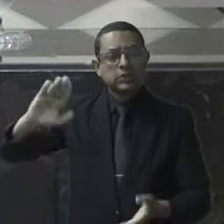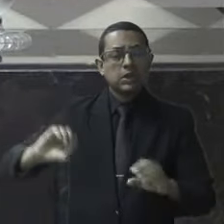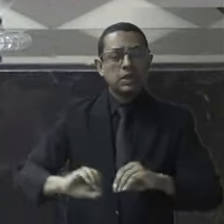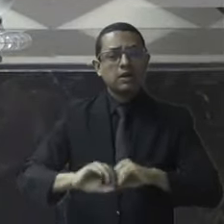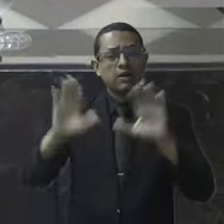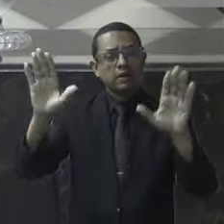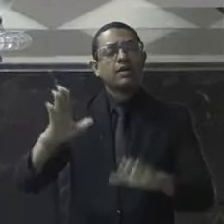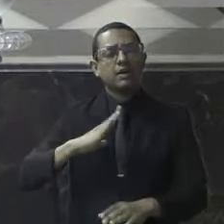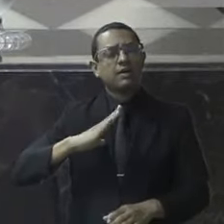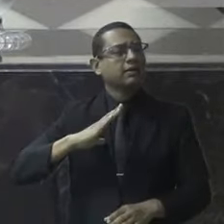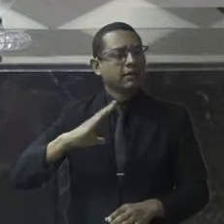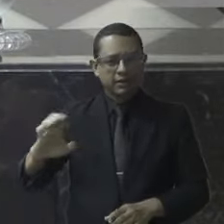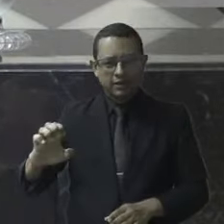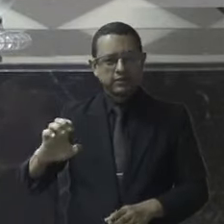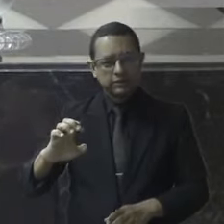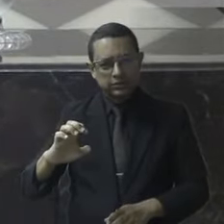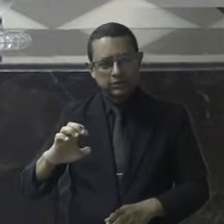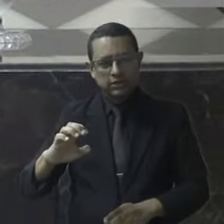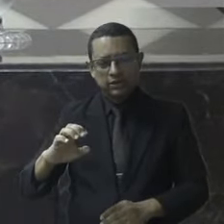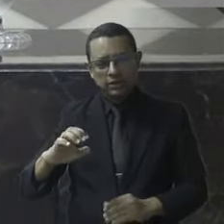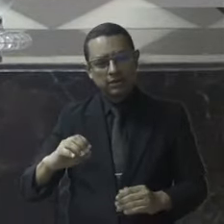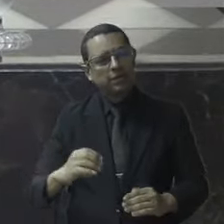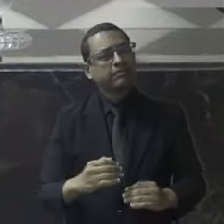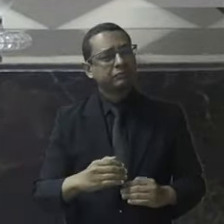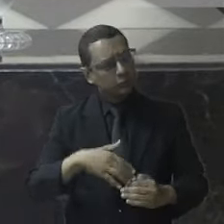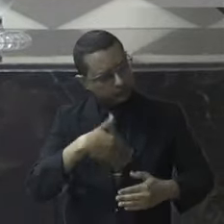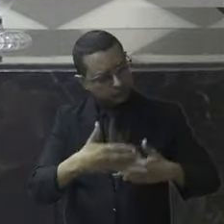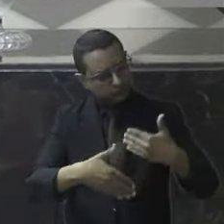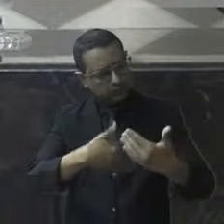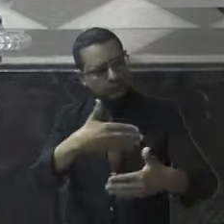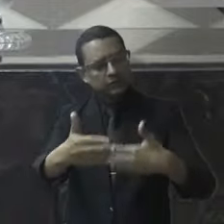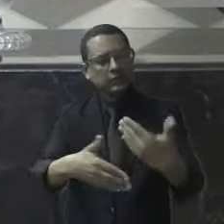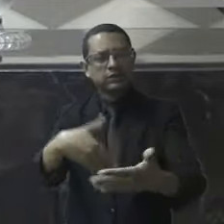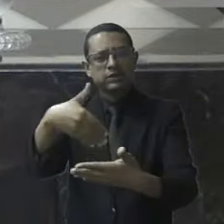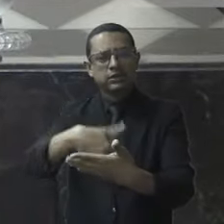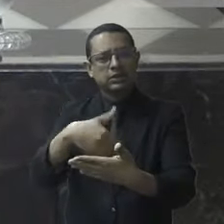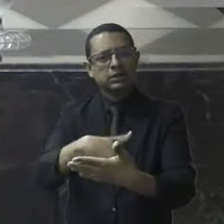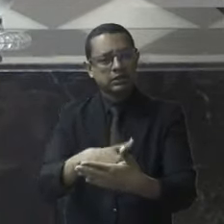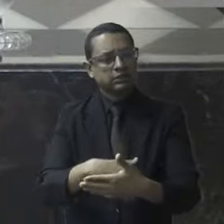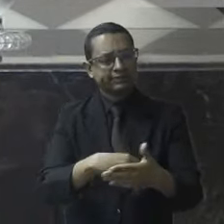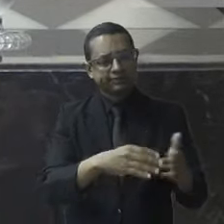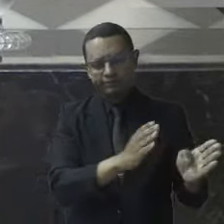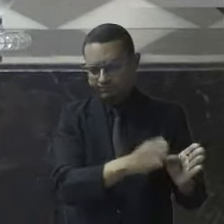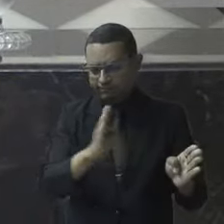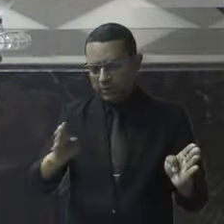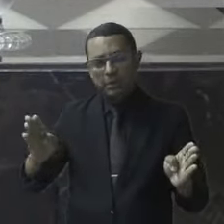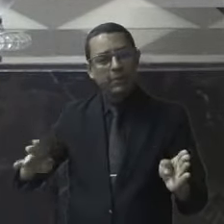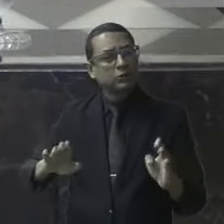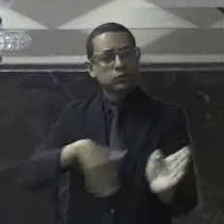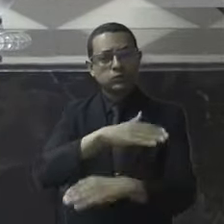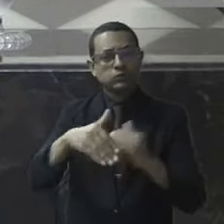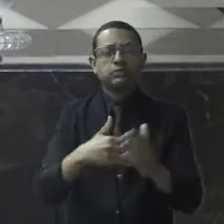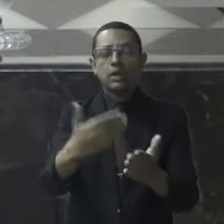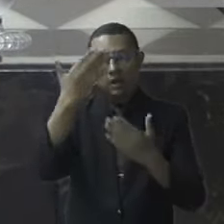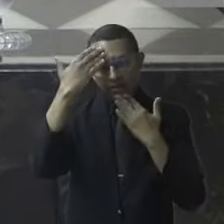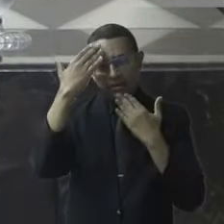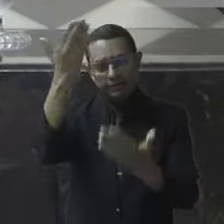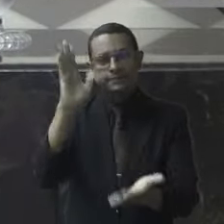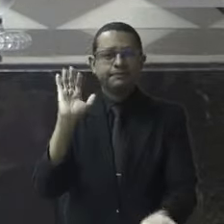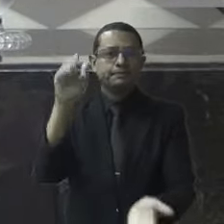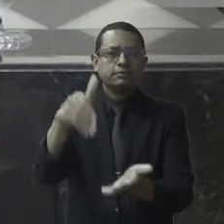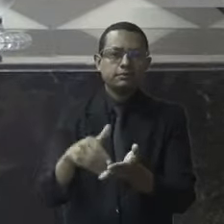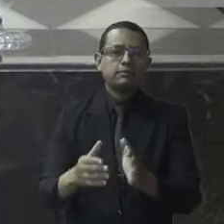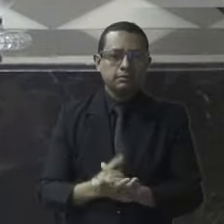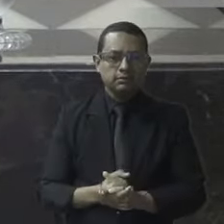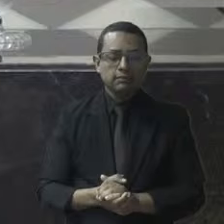ética em todas as etapas do processo eleitoral. Agradeço, por fim, a